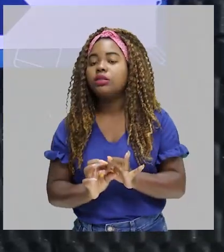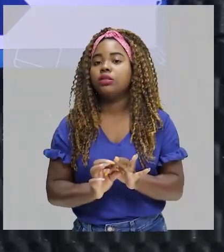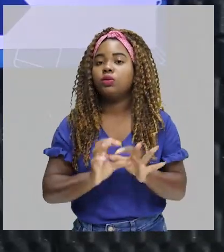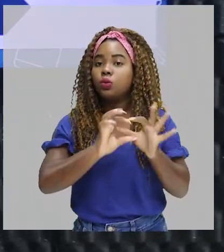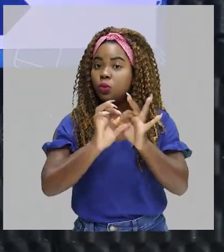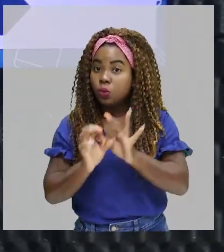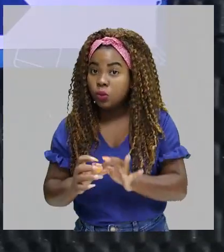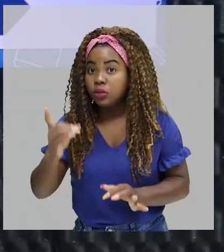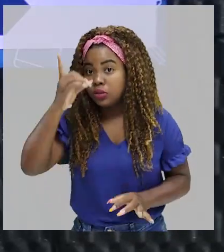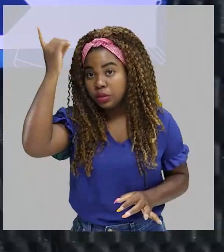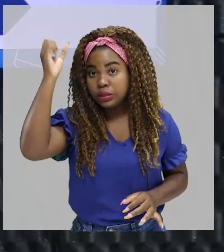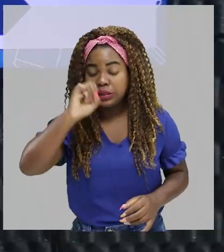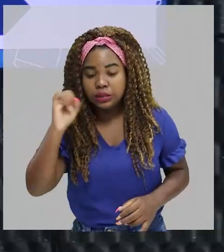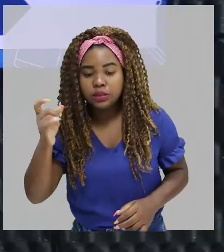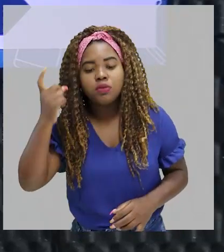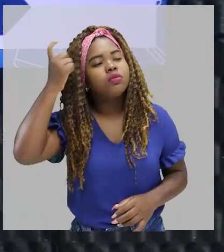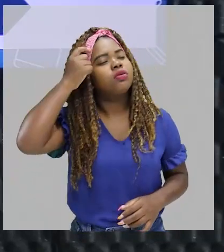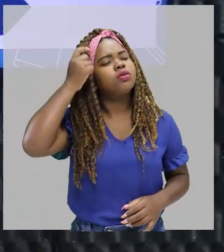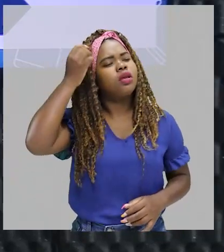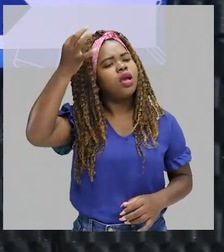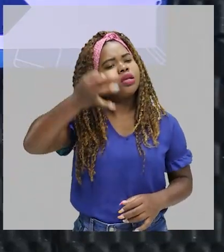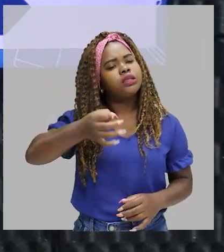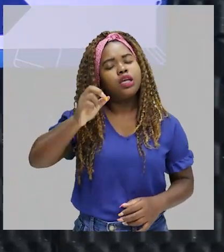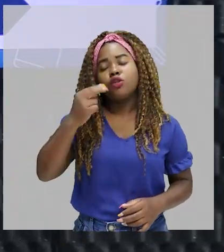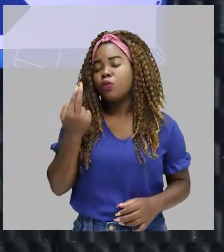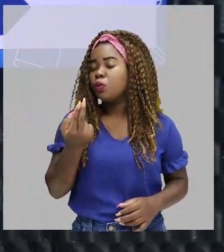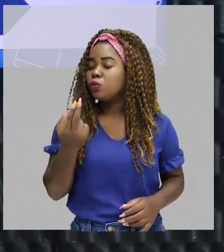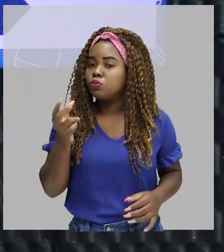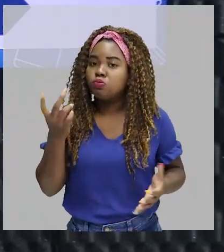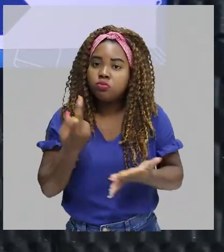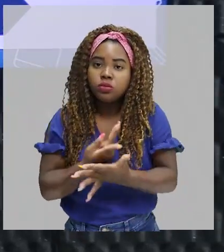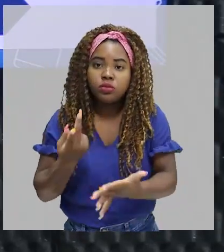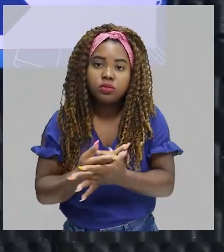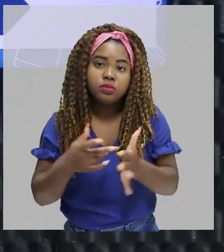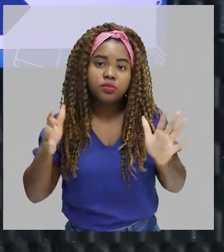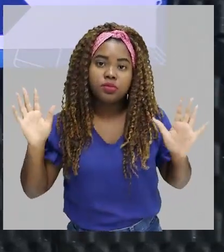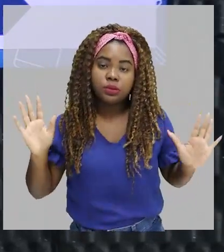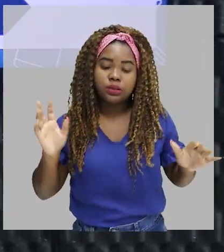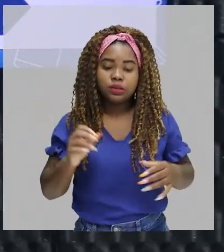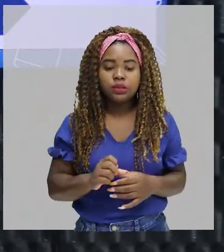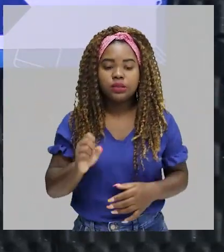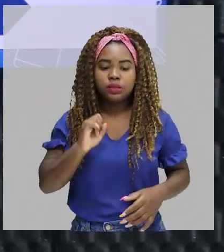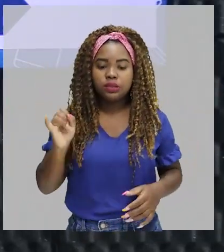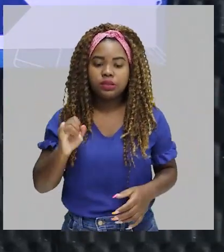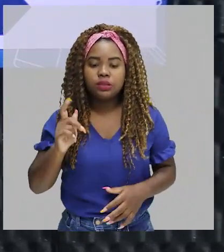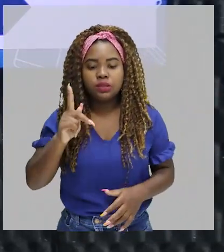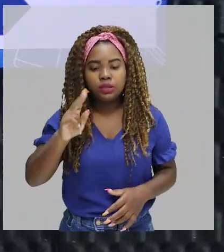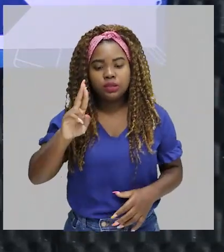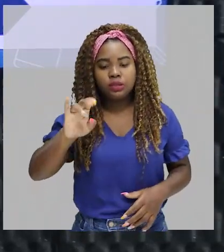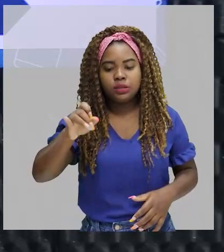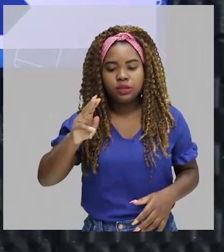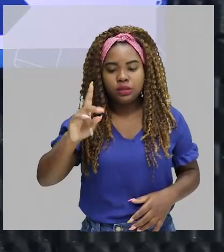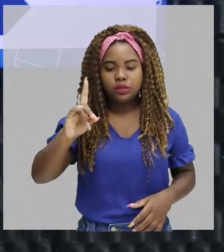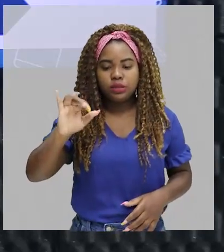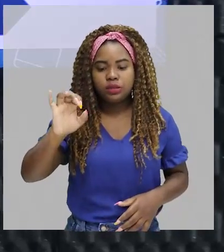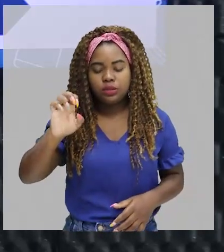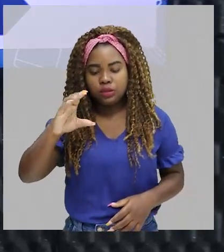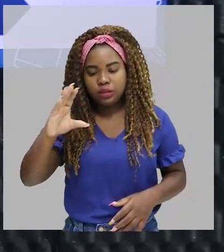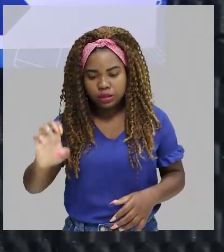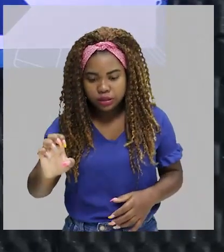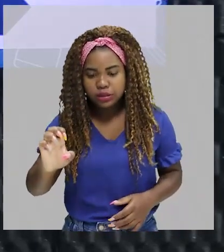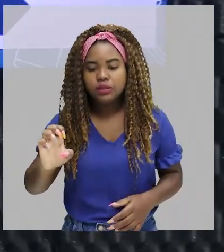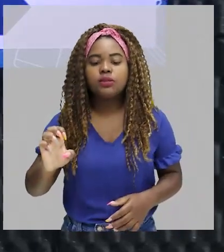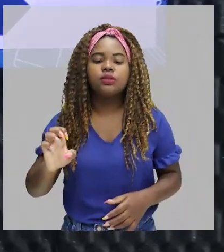aquilo que você está pensando está certo ou não. Se você acha que essa palavra prejudice significa prejuízo e você está lendo